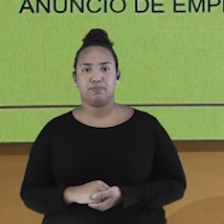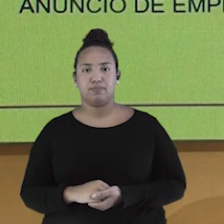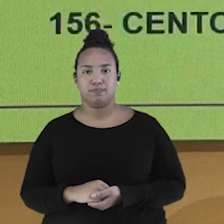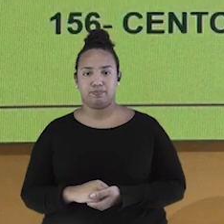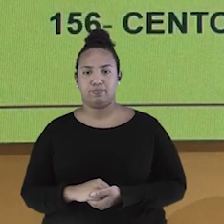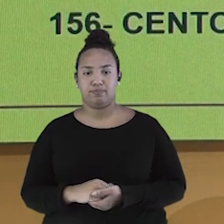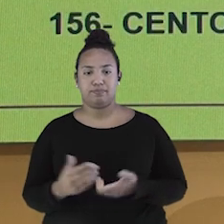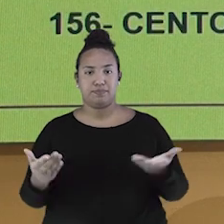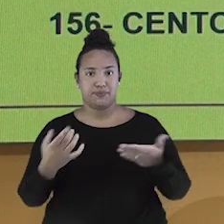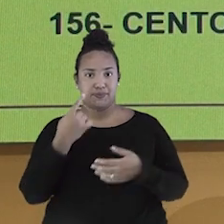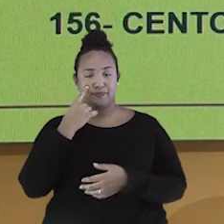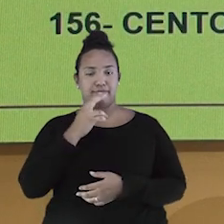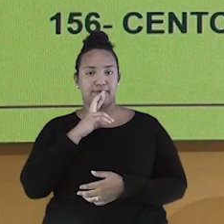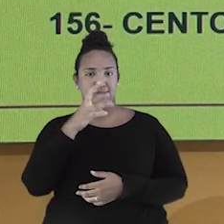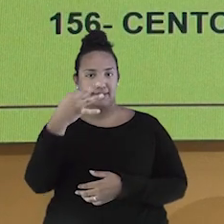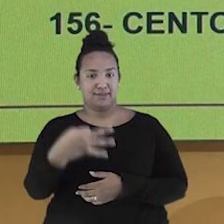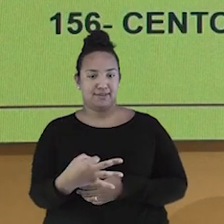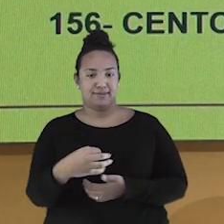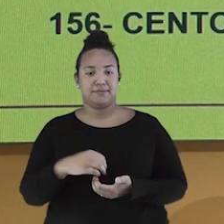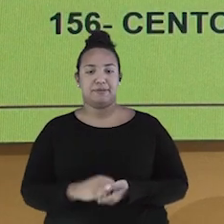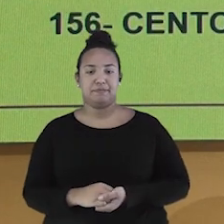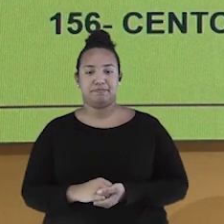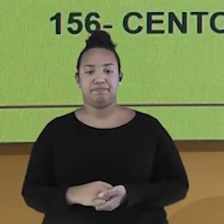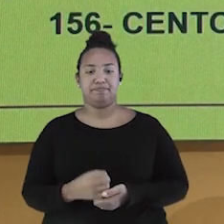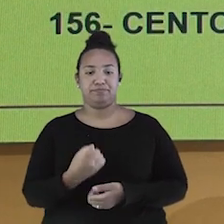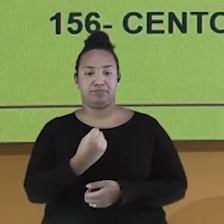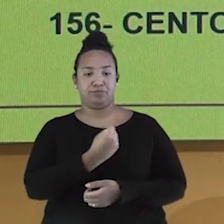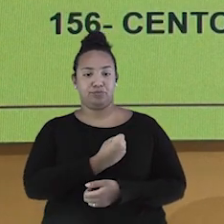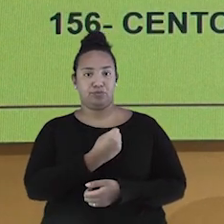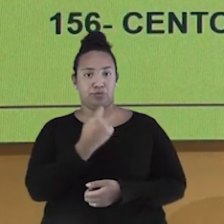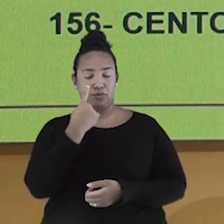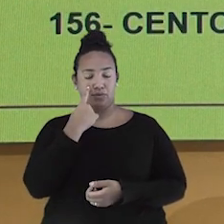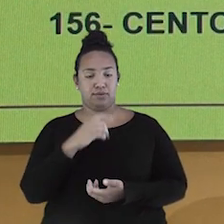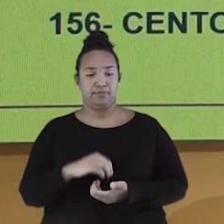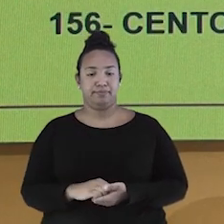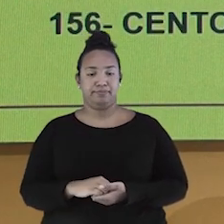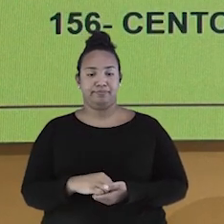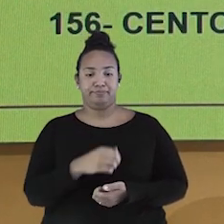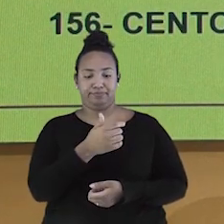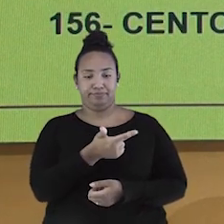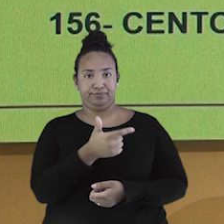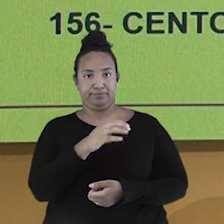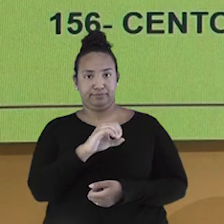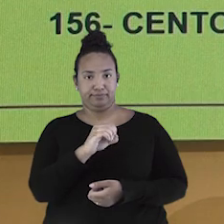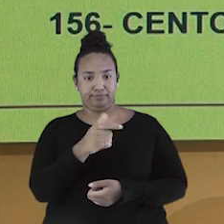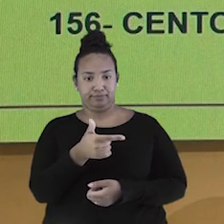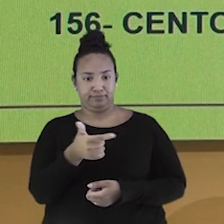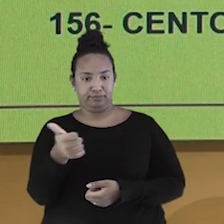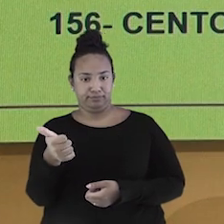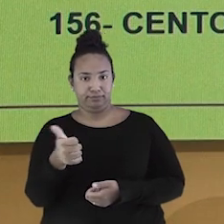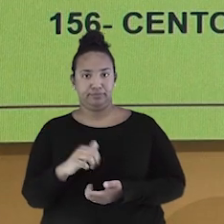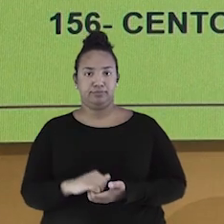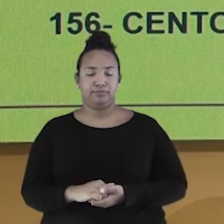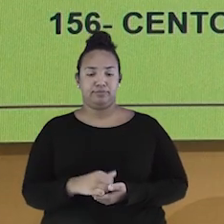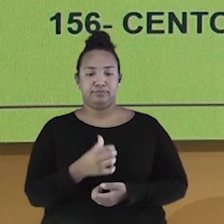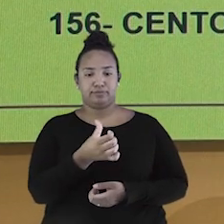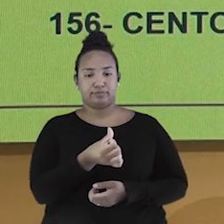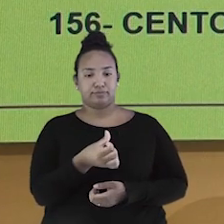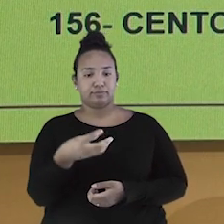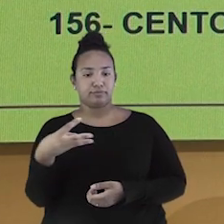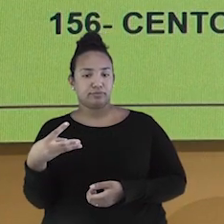Vamos corrigir? Então, os números que aparecem no texto são 2021,